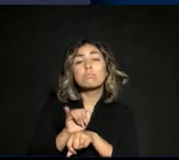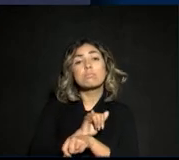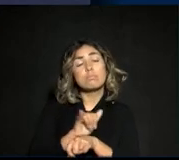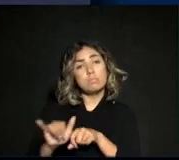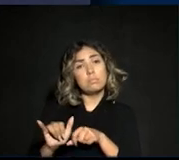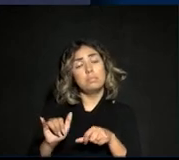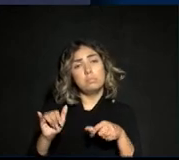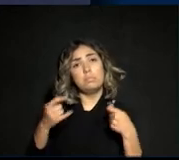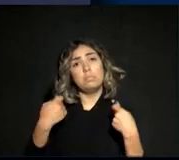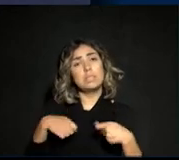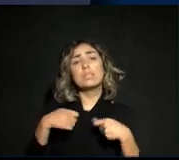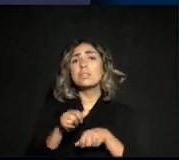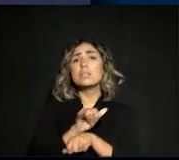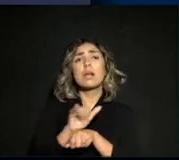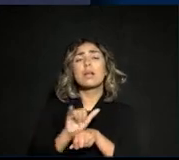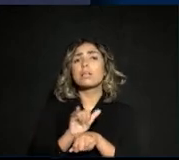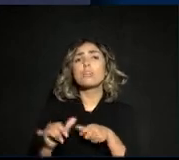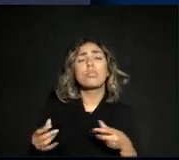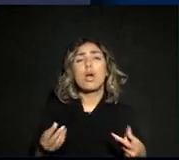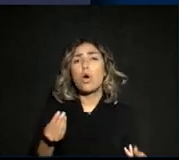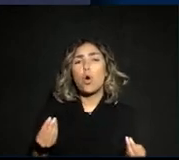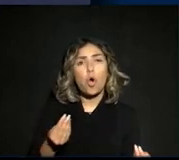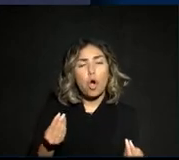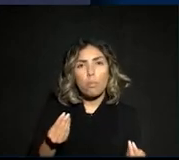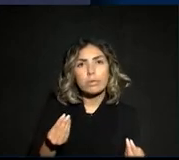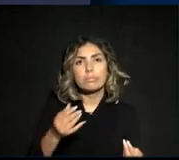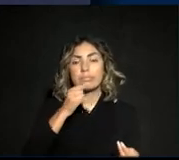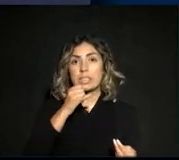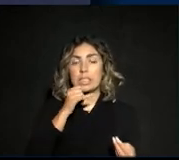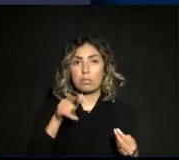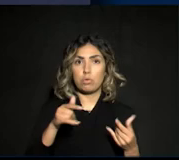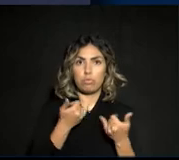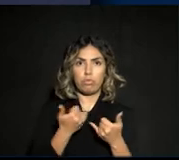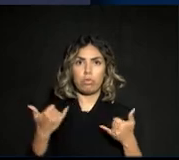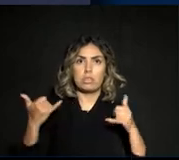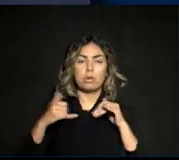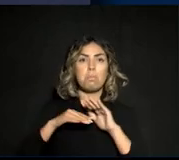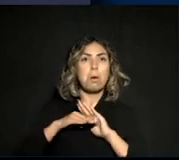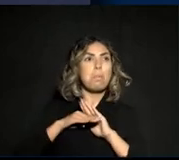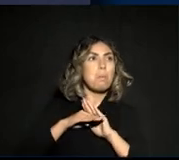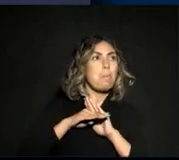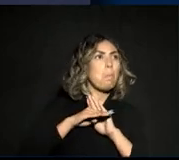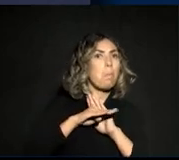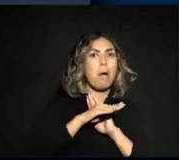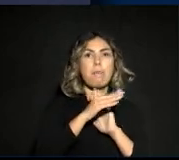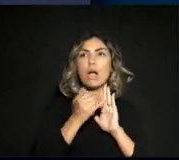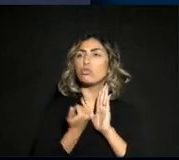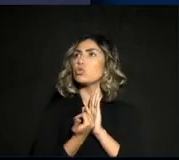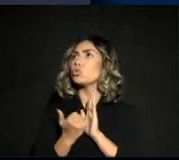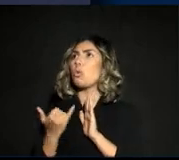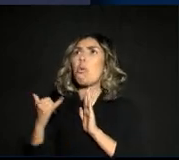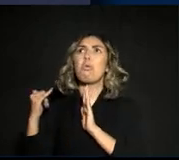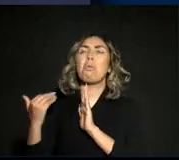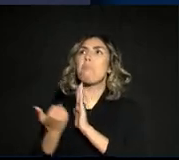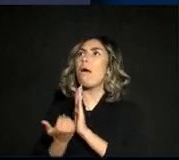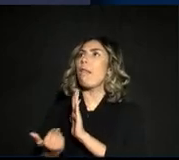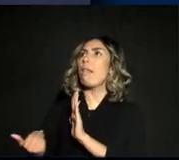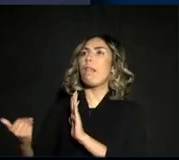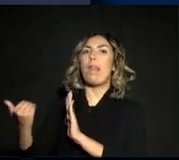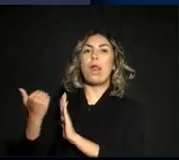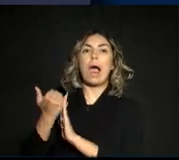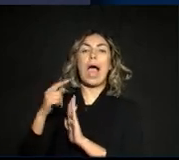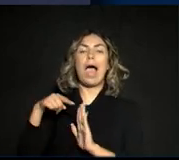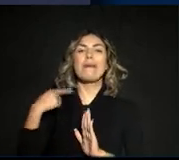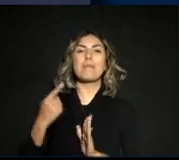que a inflação, obviamente não de forma que você aumente os juros até a inflação começar a